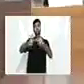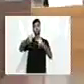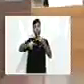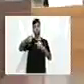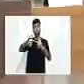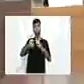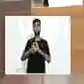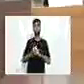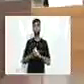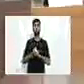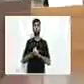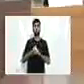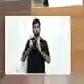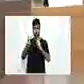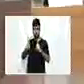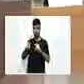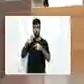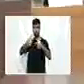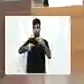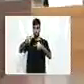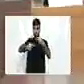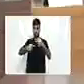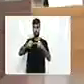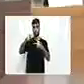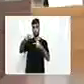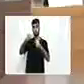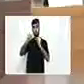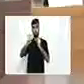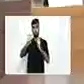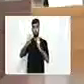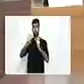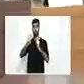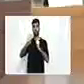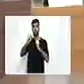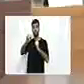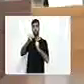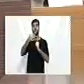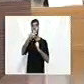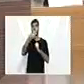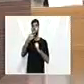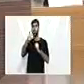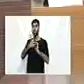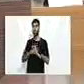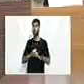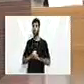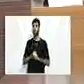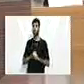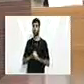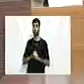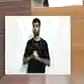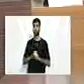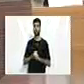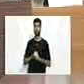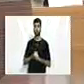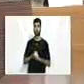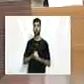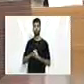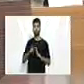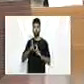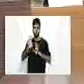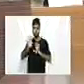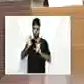discussão tá bom na discussão Senor for falar não tá ainda não